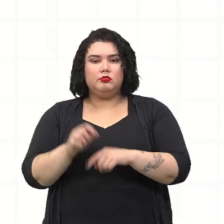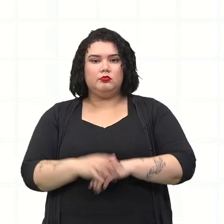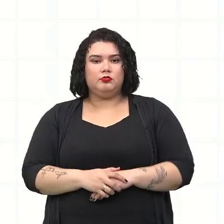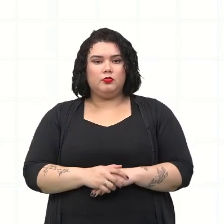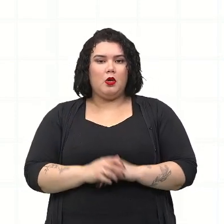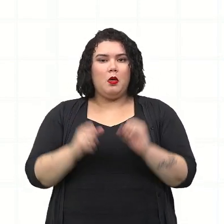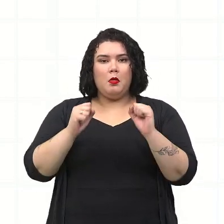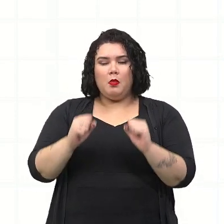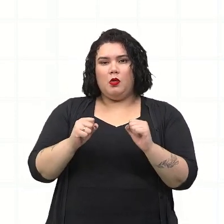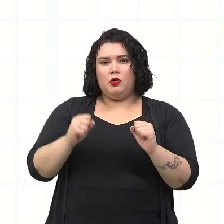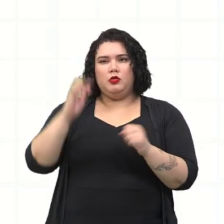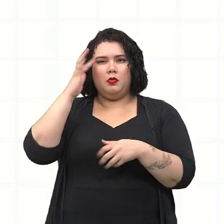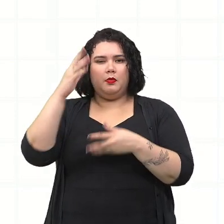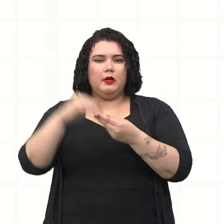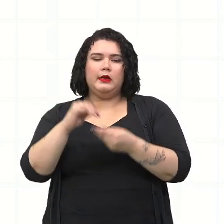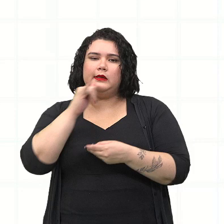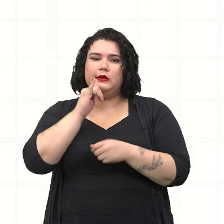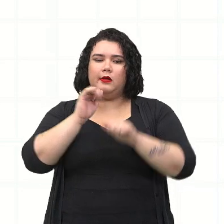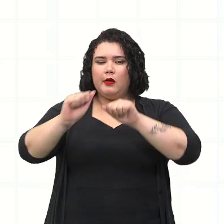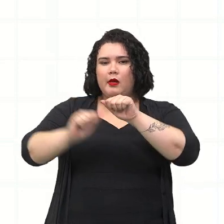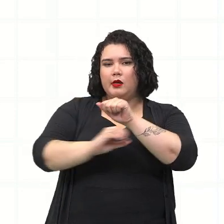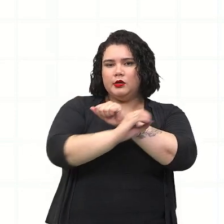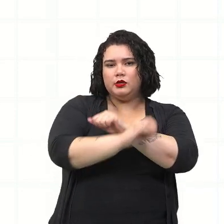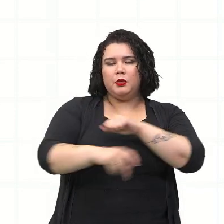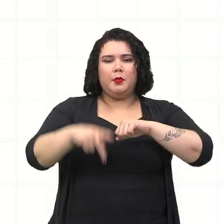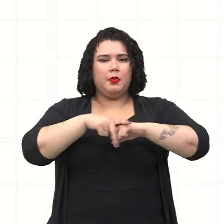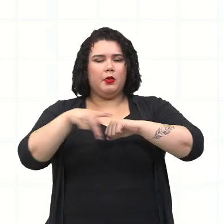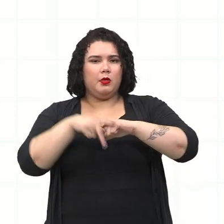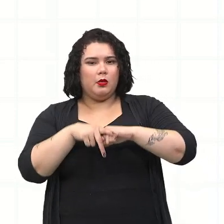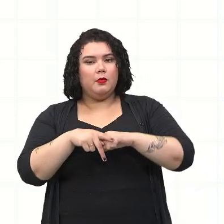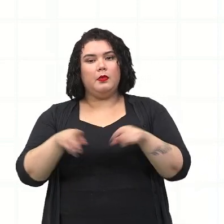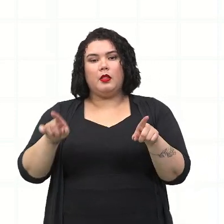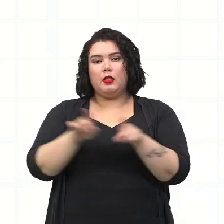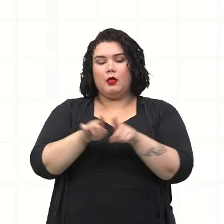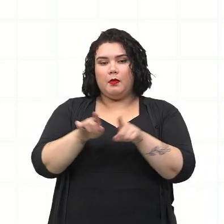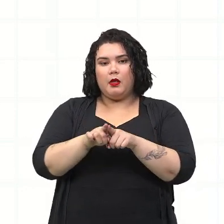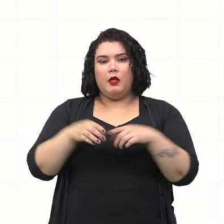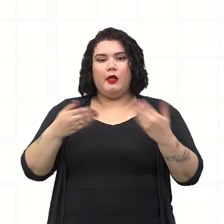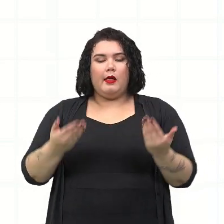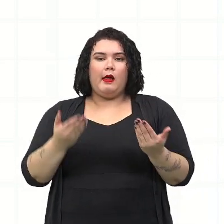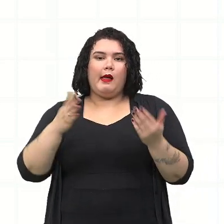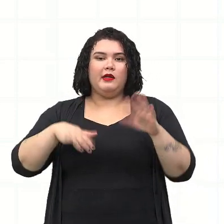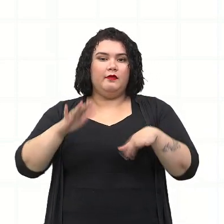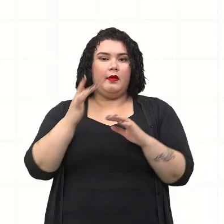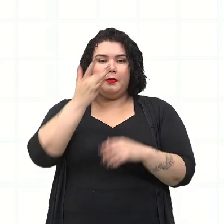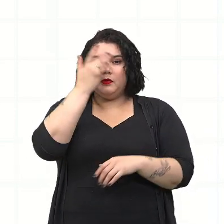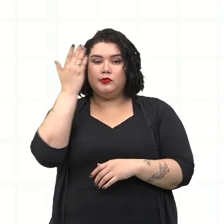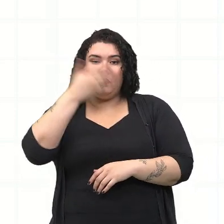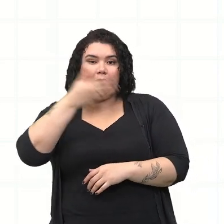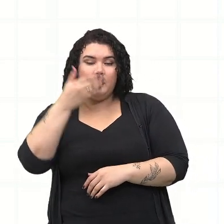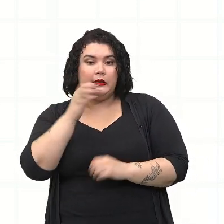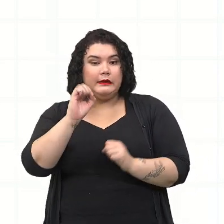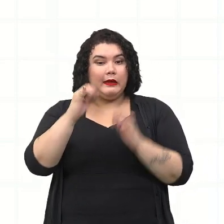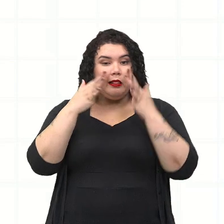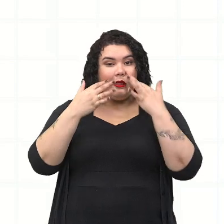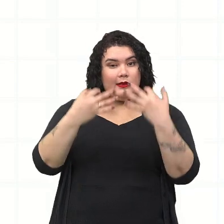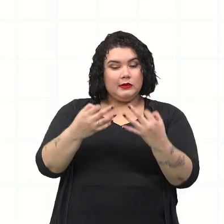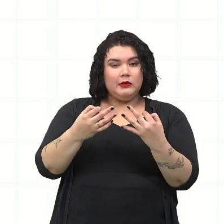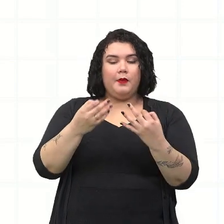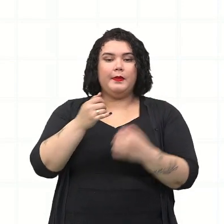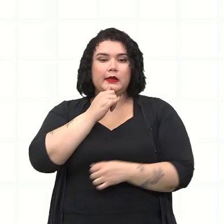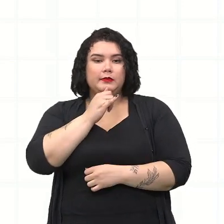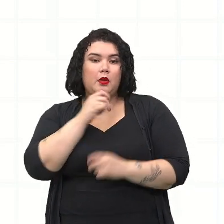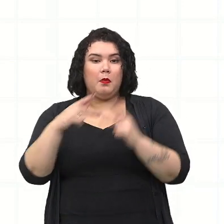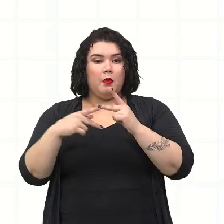pode se fundir com artigos, com pronomes, e acabam passando despercebidas se você não tiver um pouquinho de atenção. A